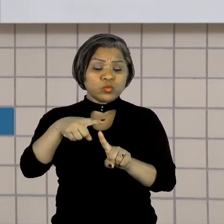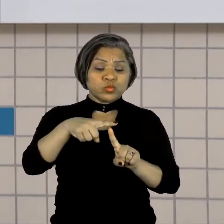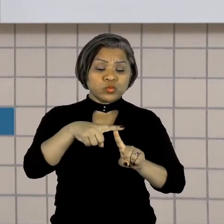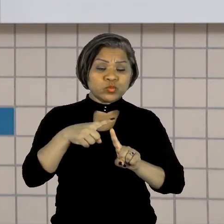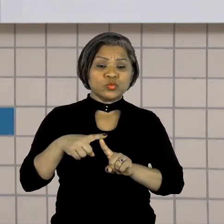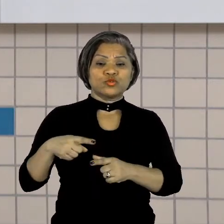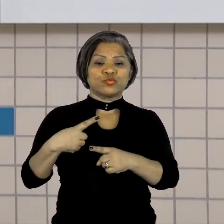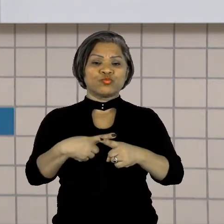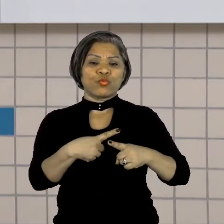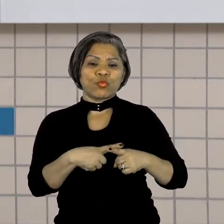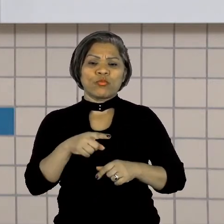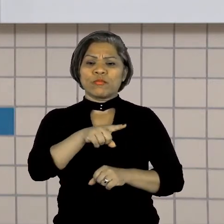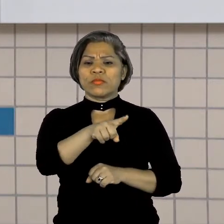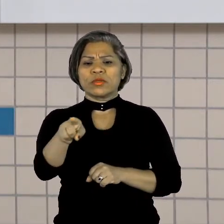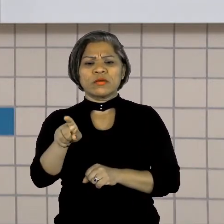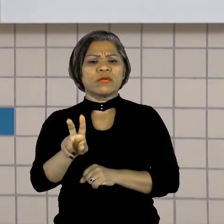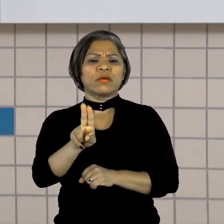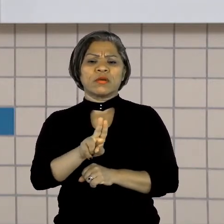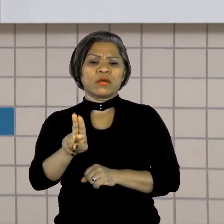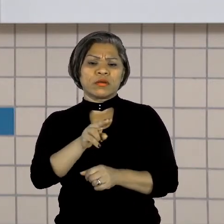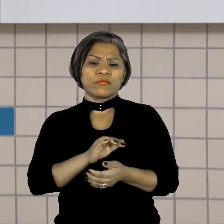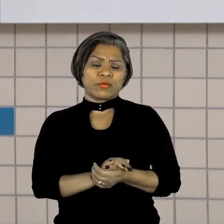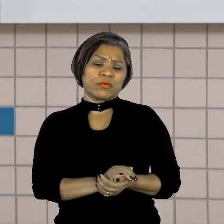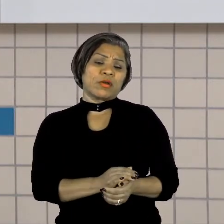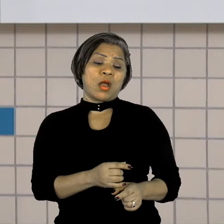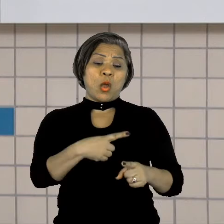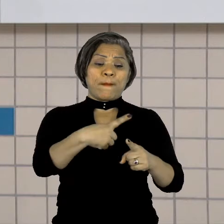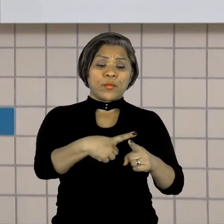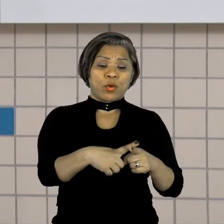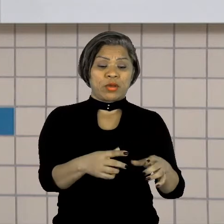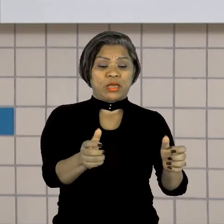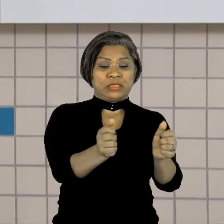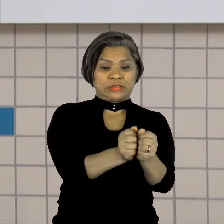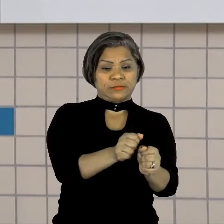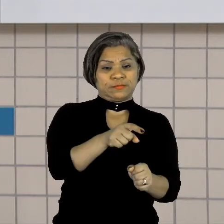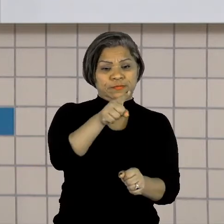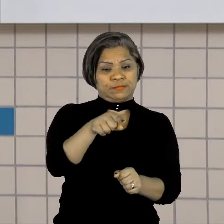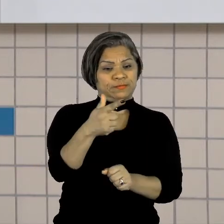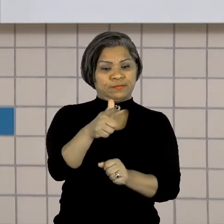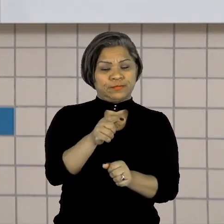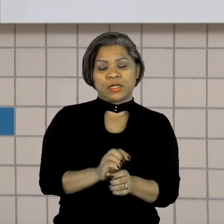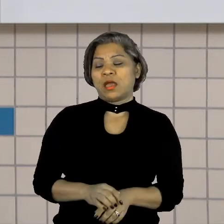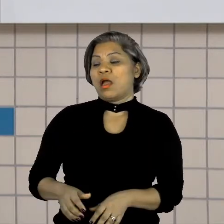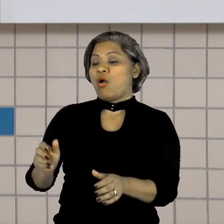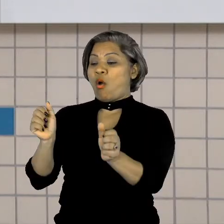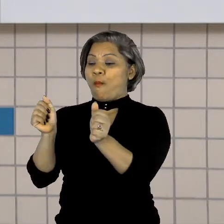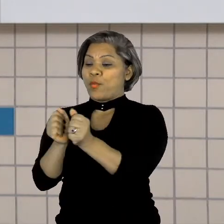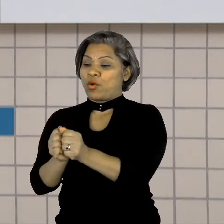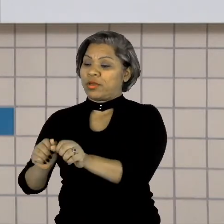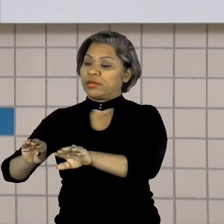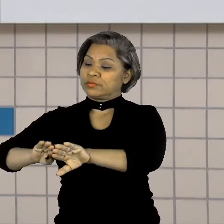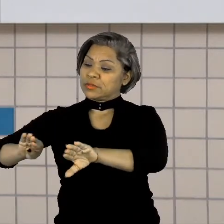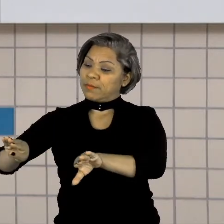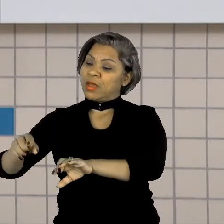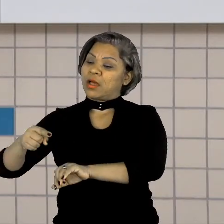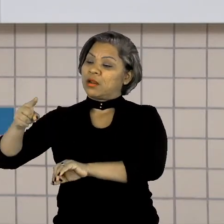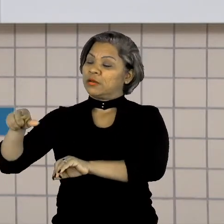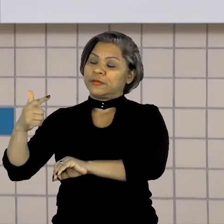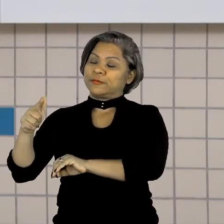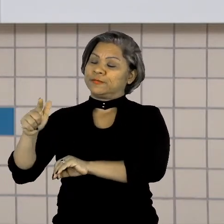é o porquê separado sem acento ou se é o porquê junto sem acento. No caso de uma